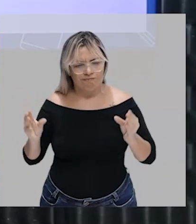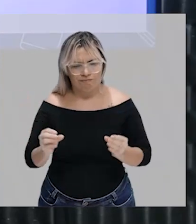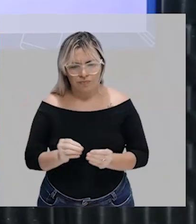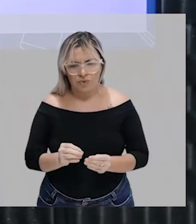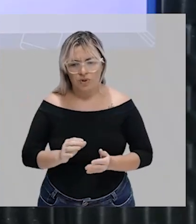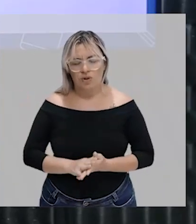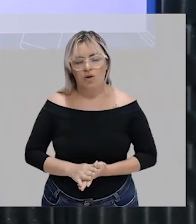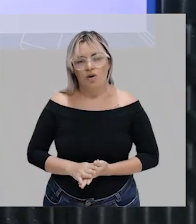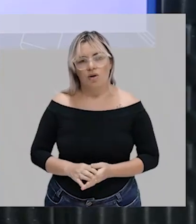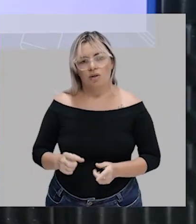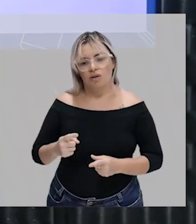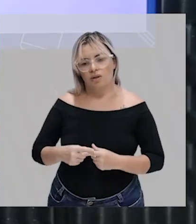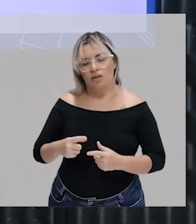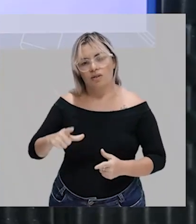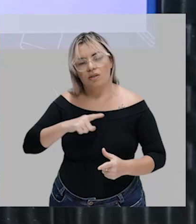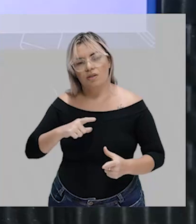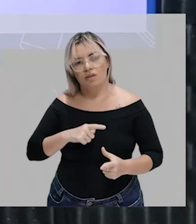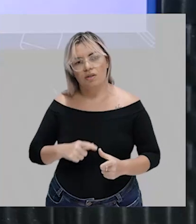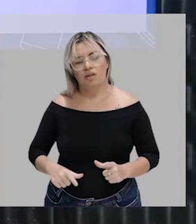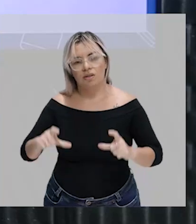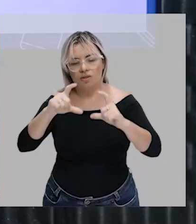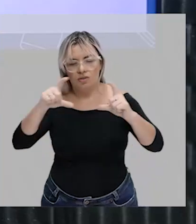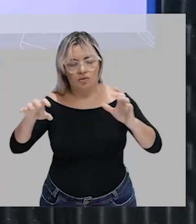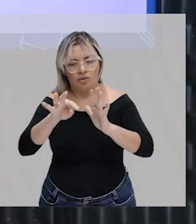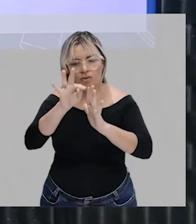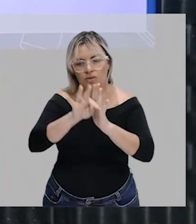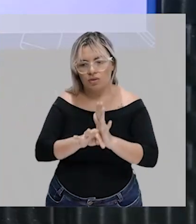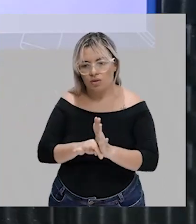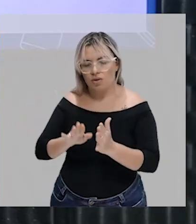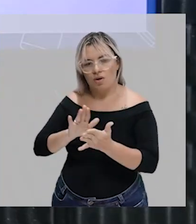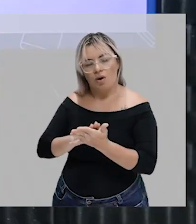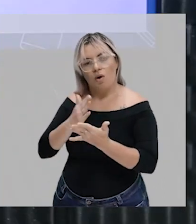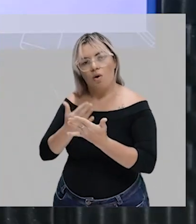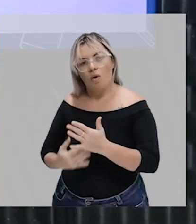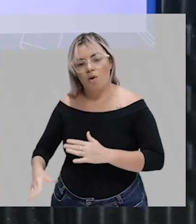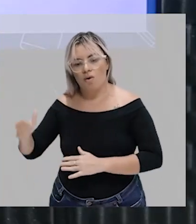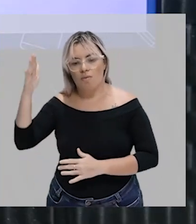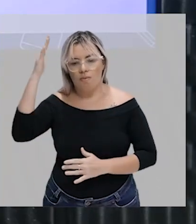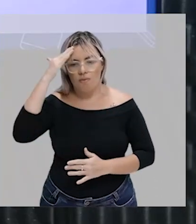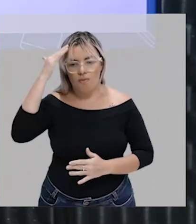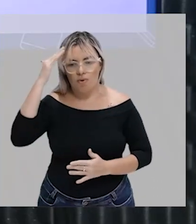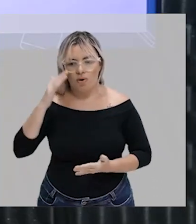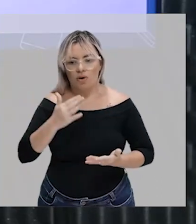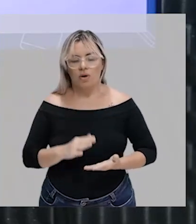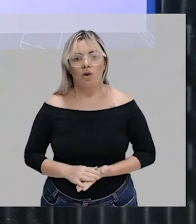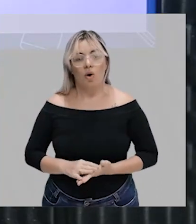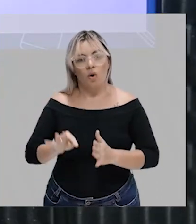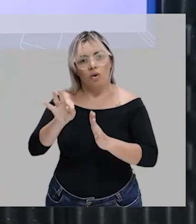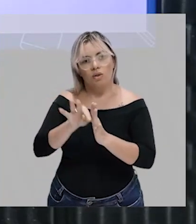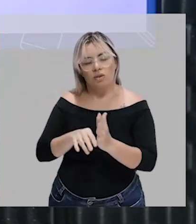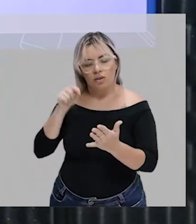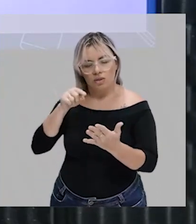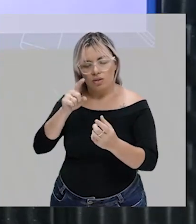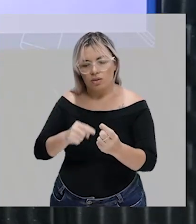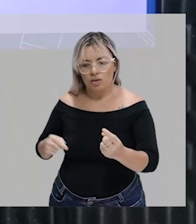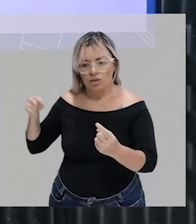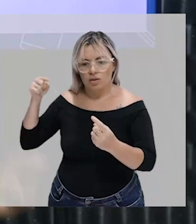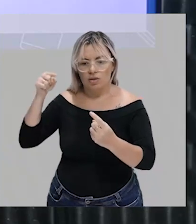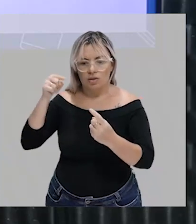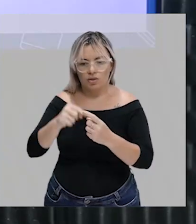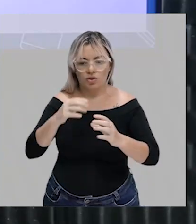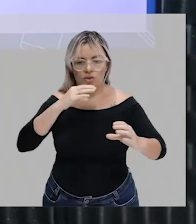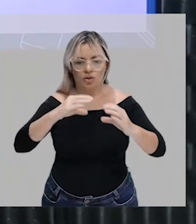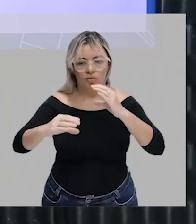todos os elementos necessários para a sua compreensão e interpretação. É o texto que nos diz qual é a intenção comunicativa do seu